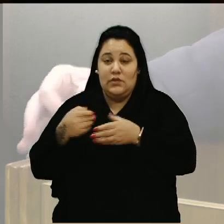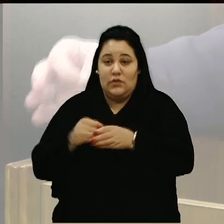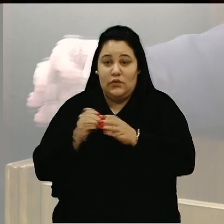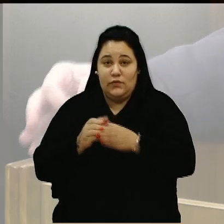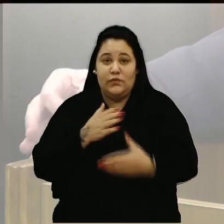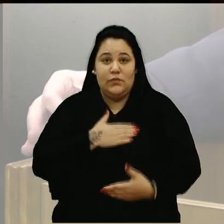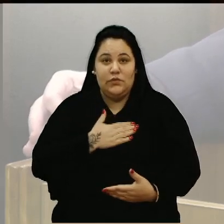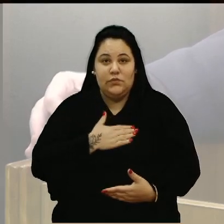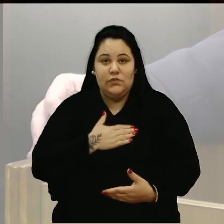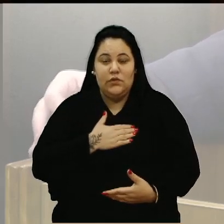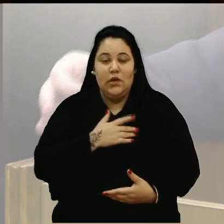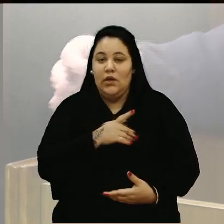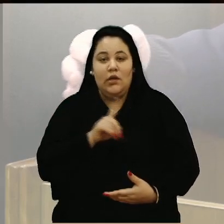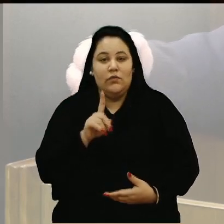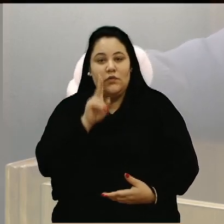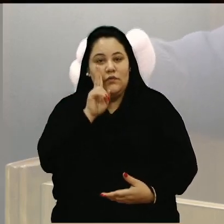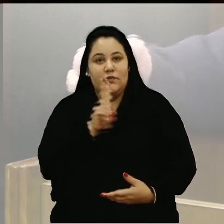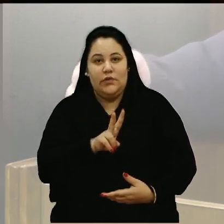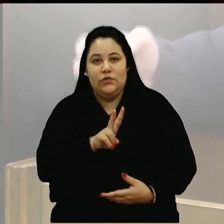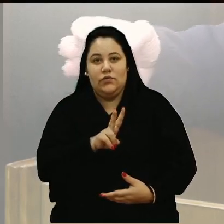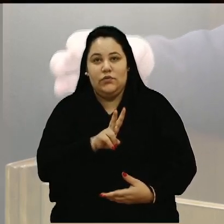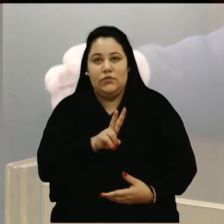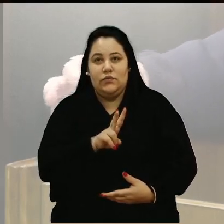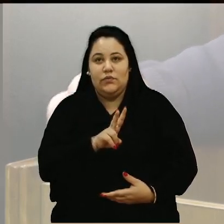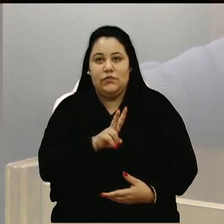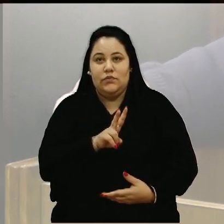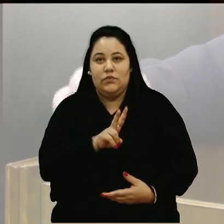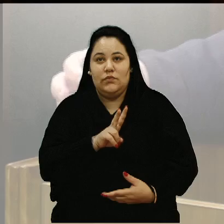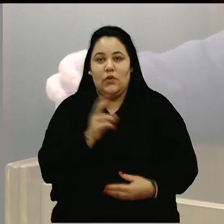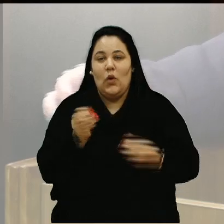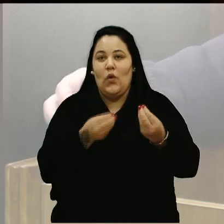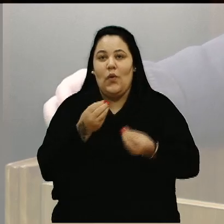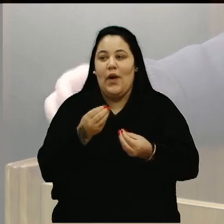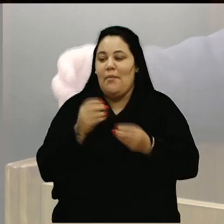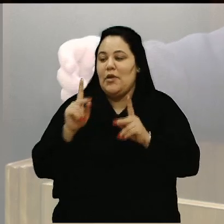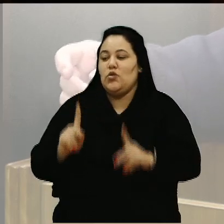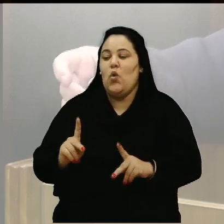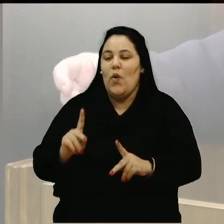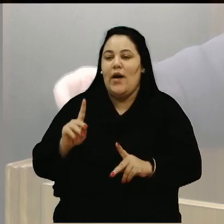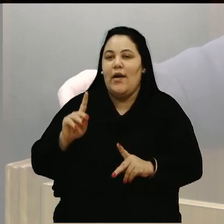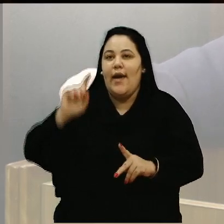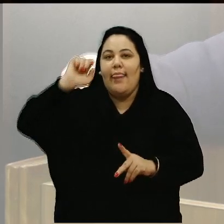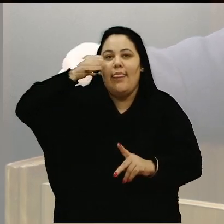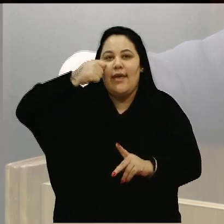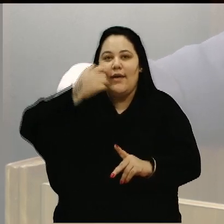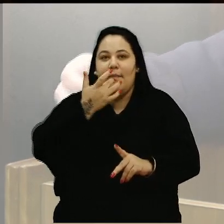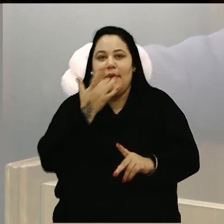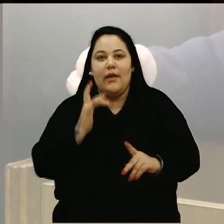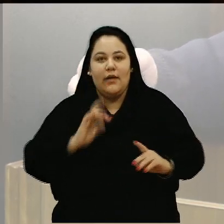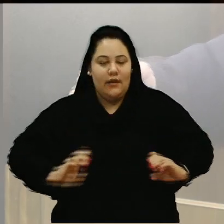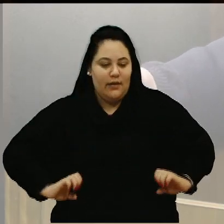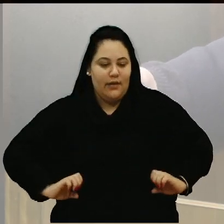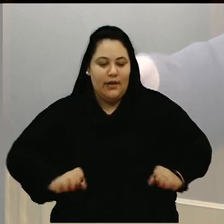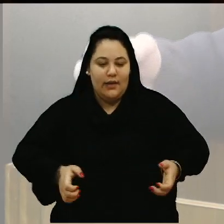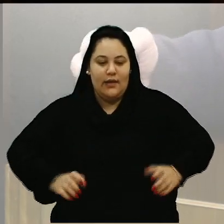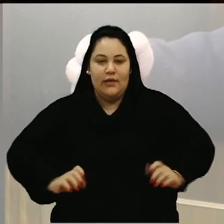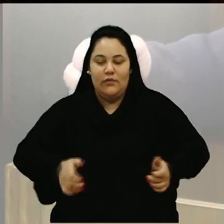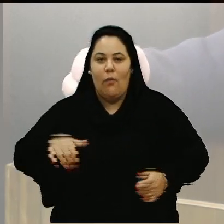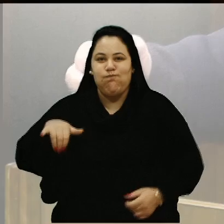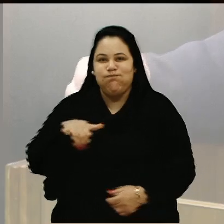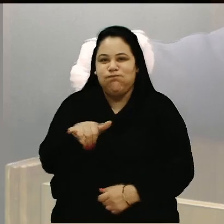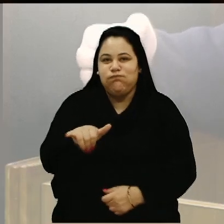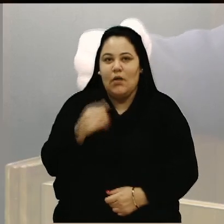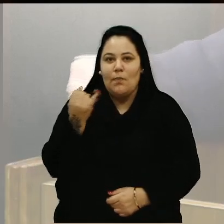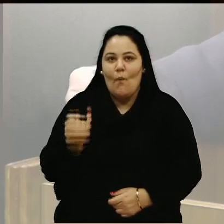eu não enxergo a situação das pessoas se são negras, brancas, cadeirantes, gorda, magra.